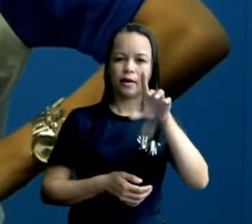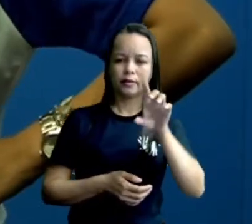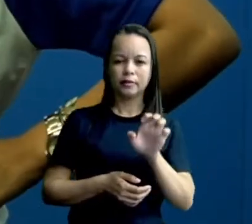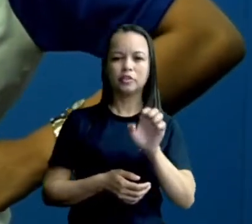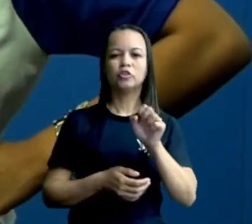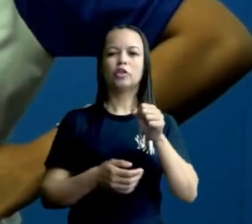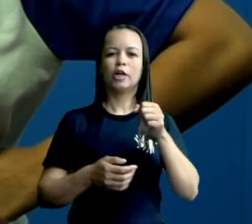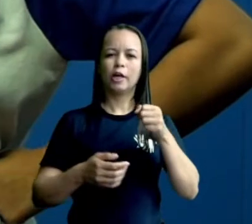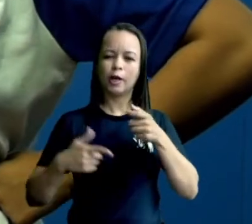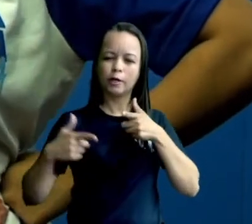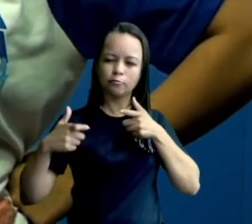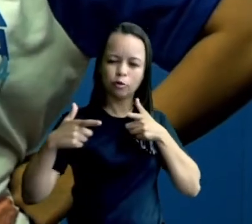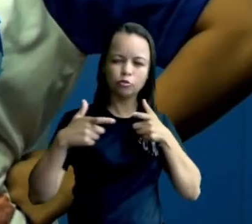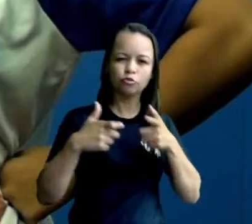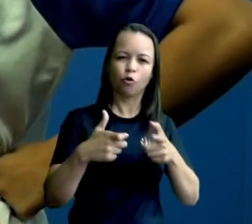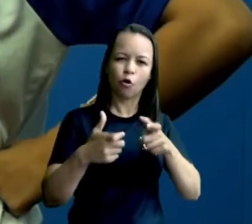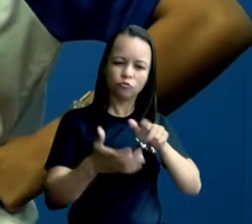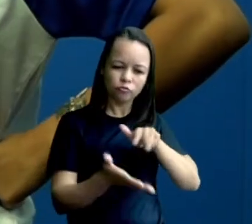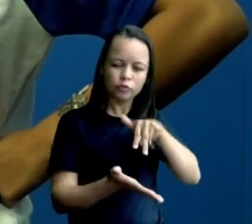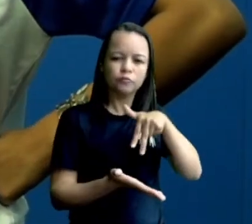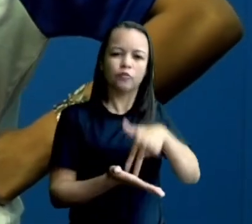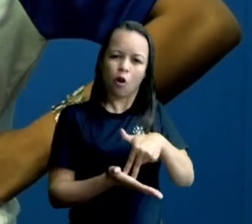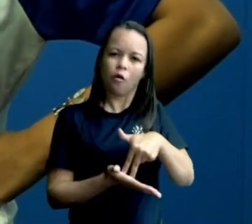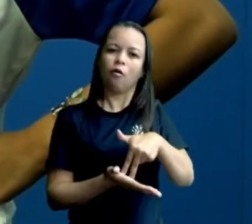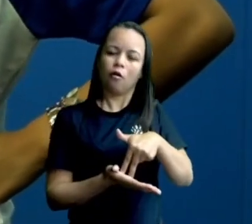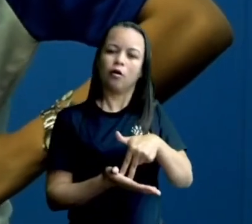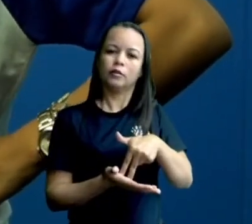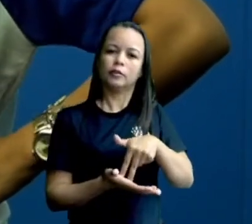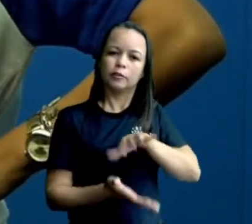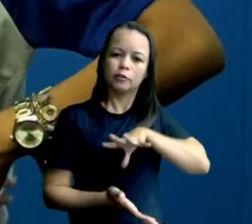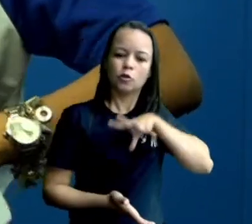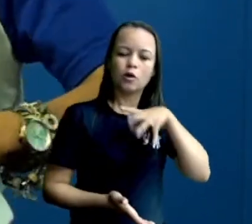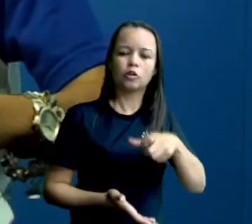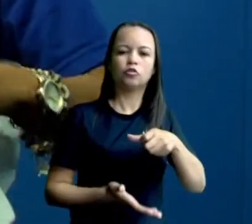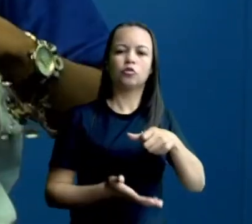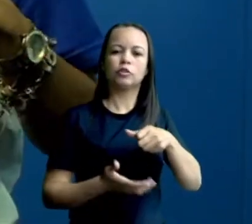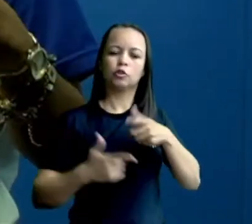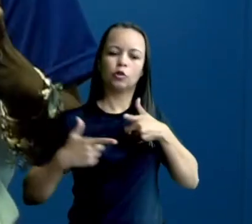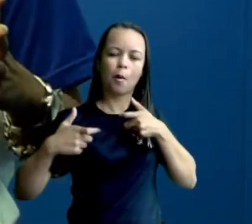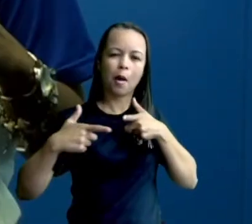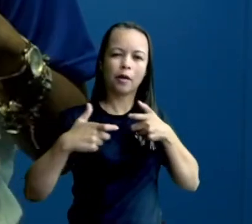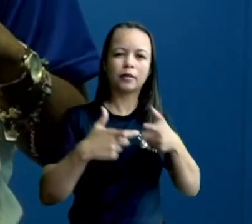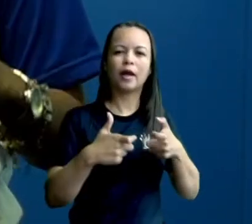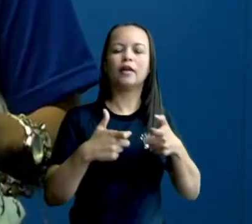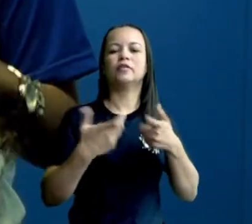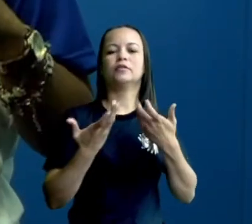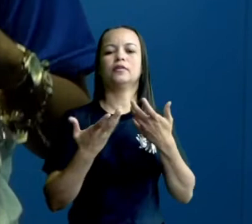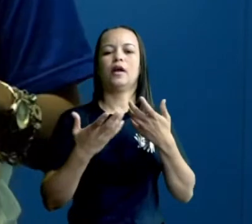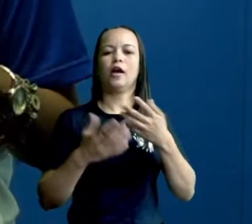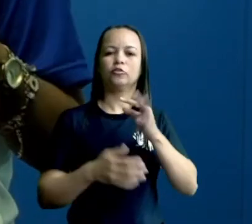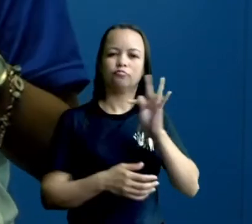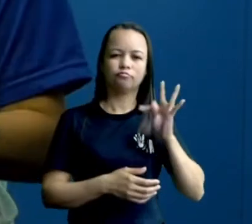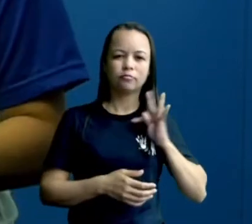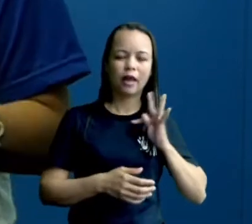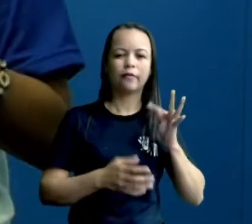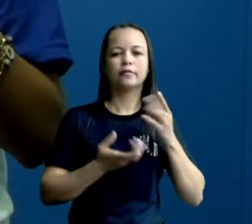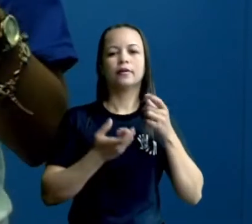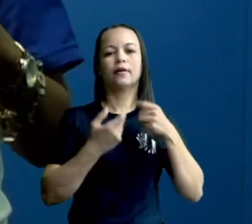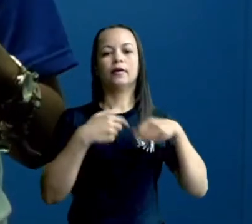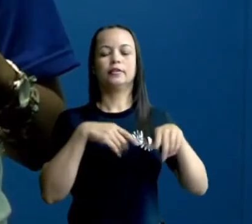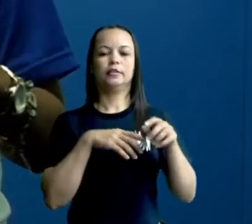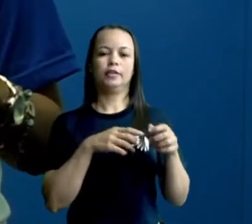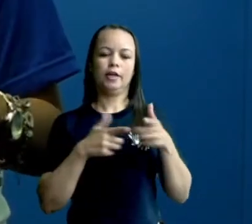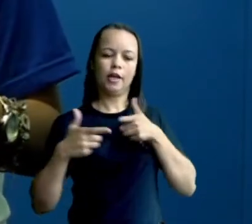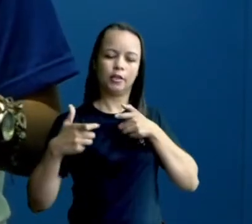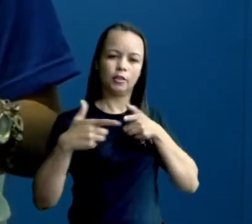teve ali forte, firme e forte, à frente de toda a batalha, fazendo as técnicas de guerrilha para tentar administrar da